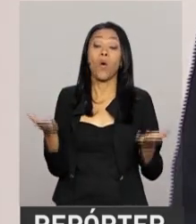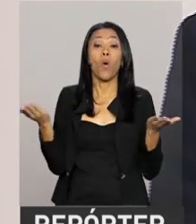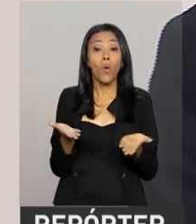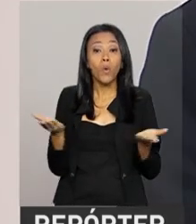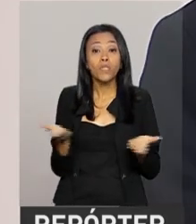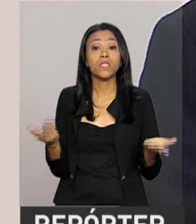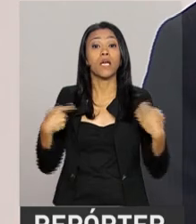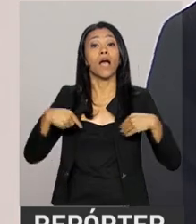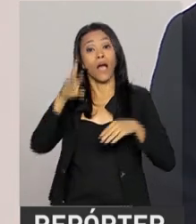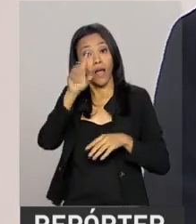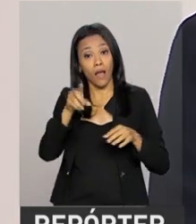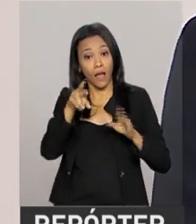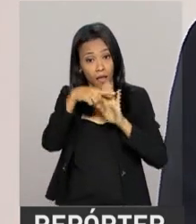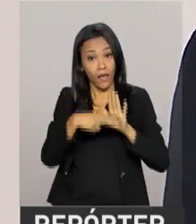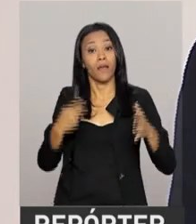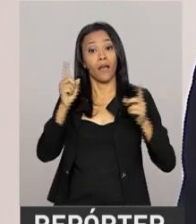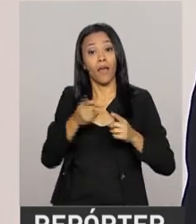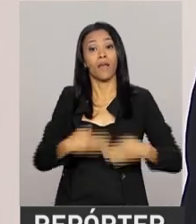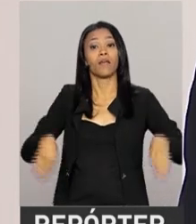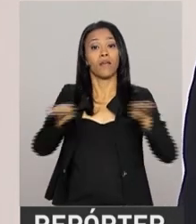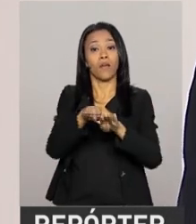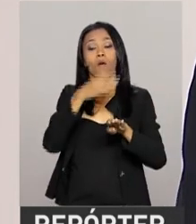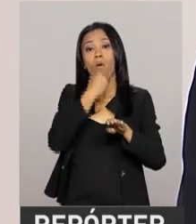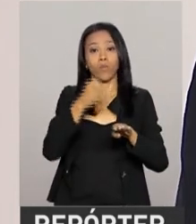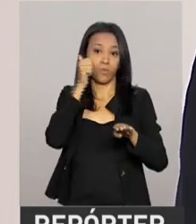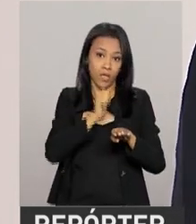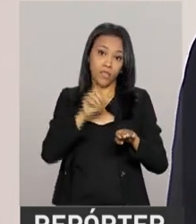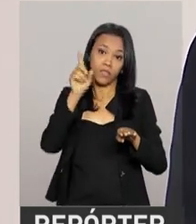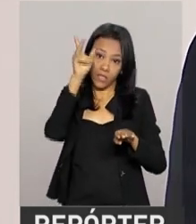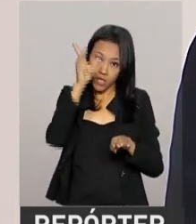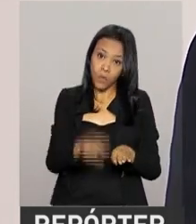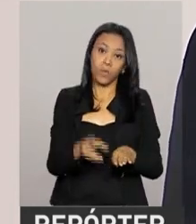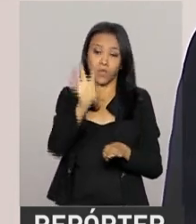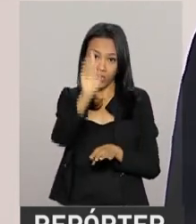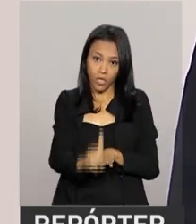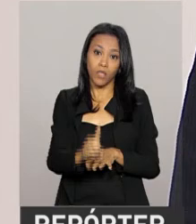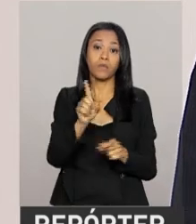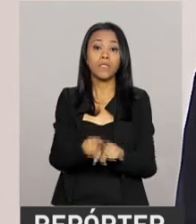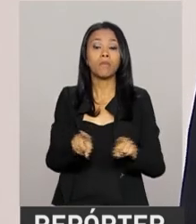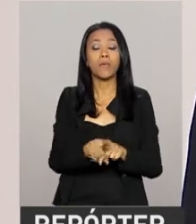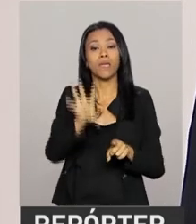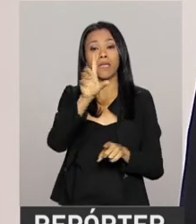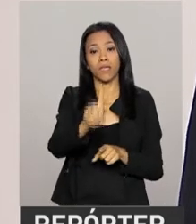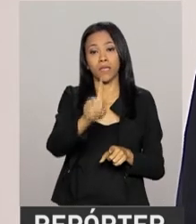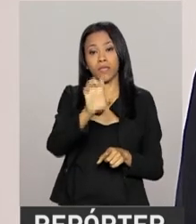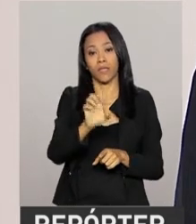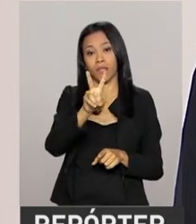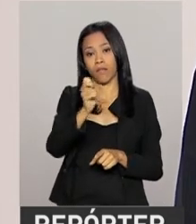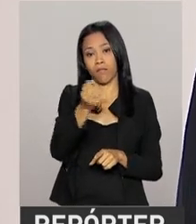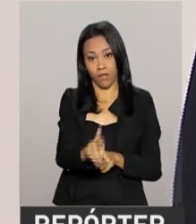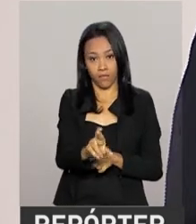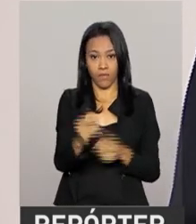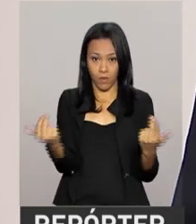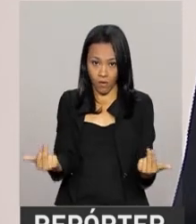homens e mulheres são iguais em direitos e deveres significou uma uma uma